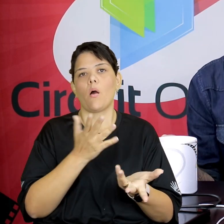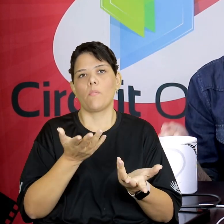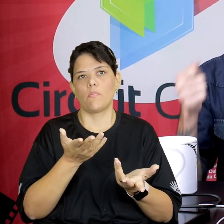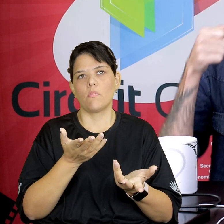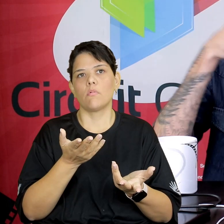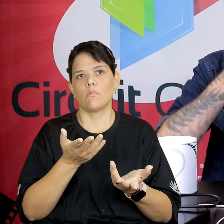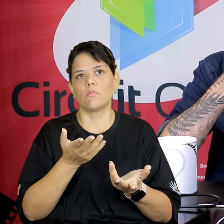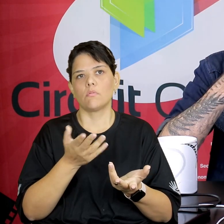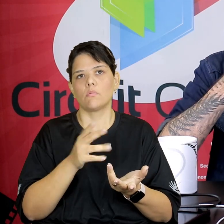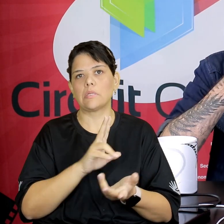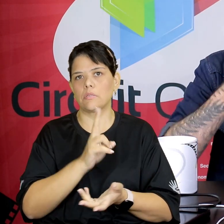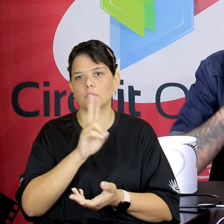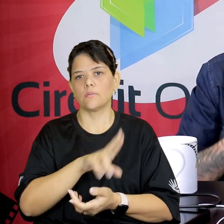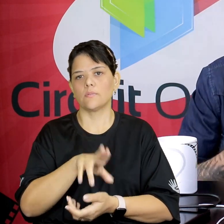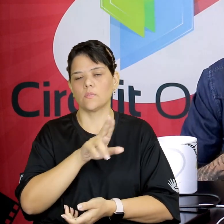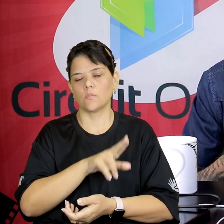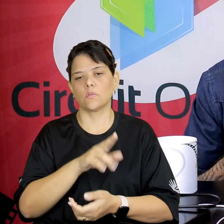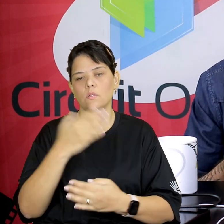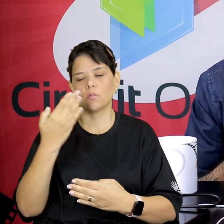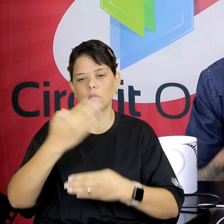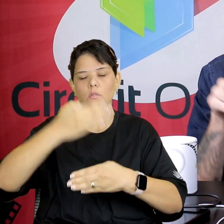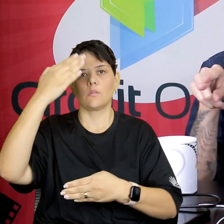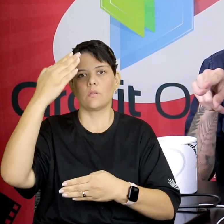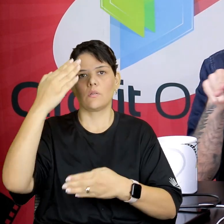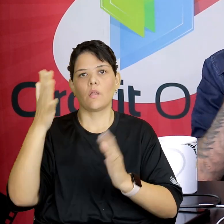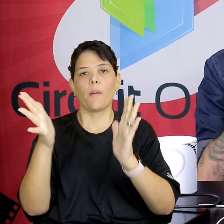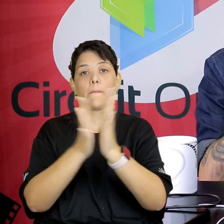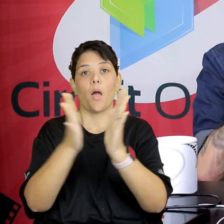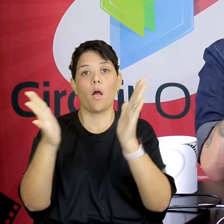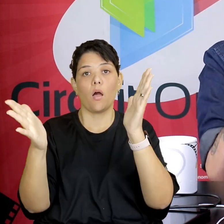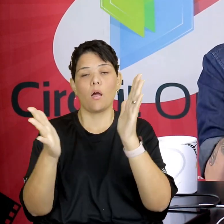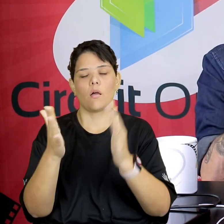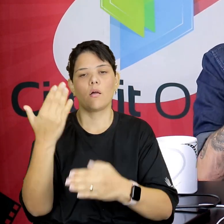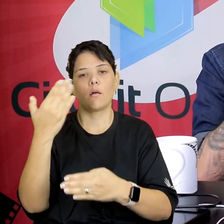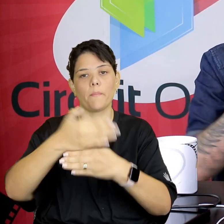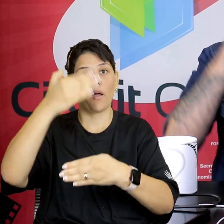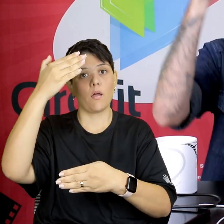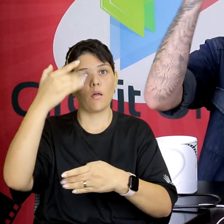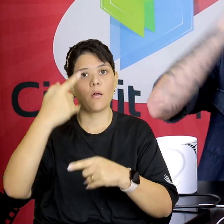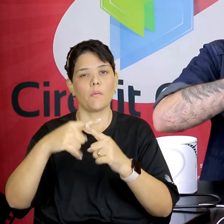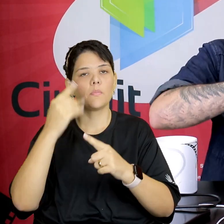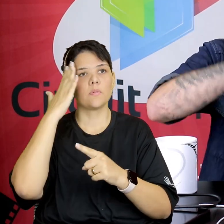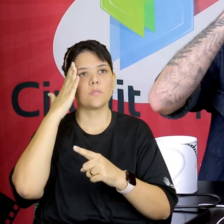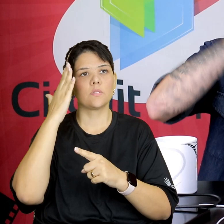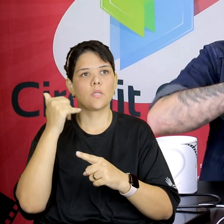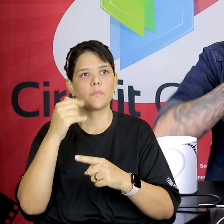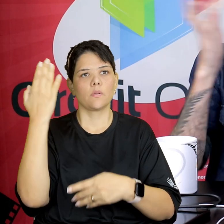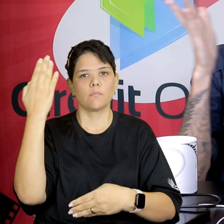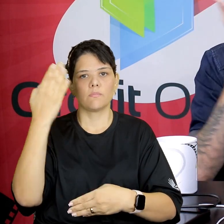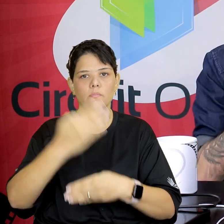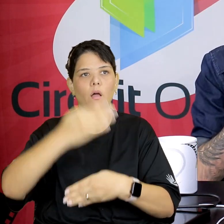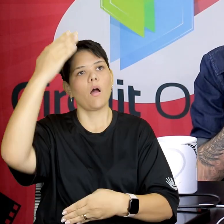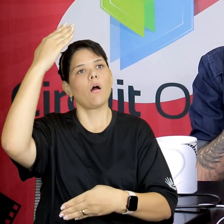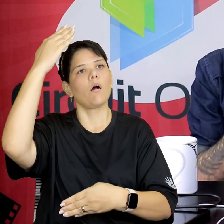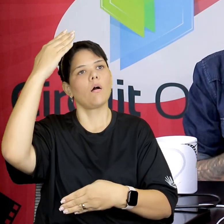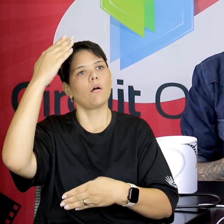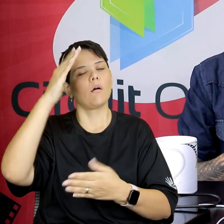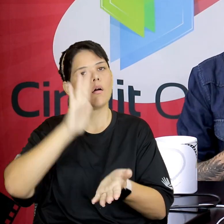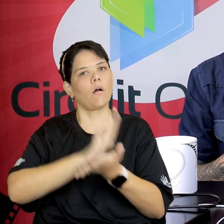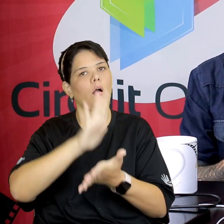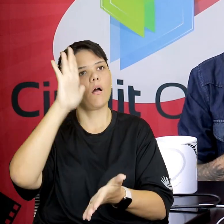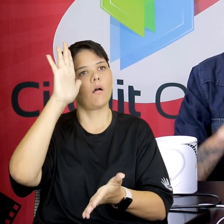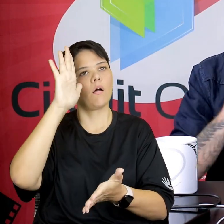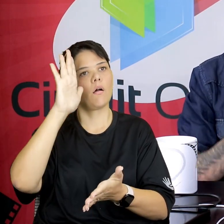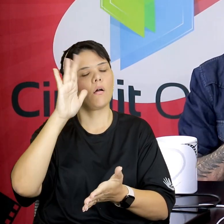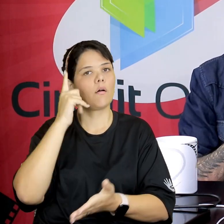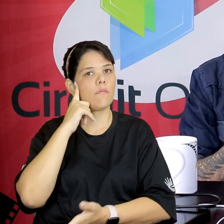a gente sempre usa claquete. Por quê? Porque a gente sabe que o pico no áudio é essa claquetada, é essa palma. Então você vai